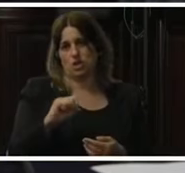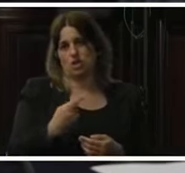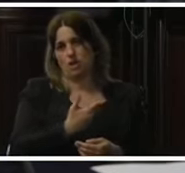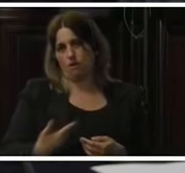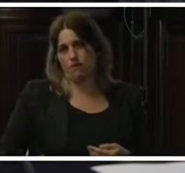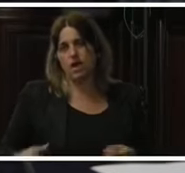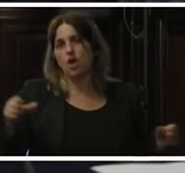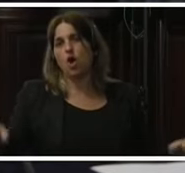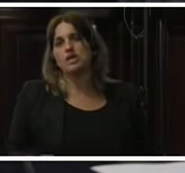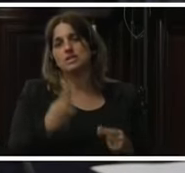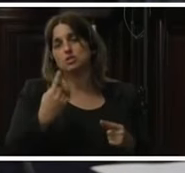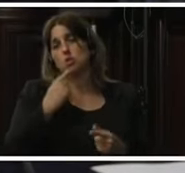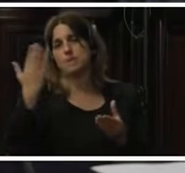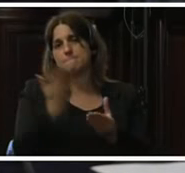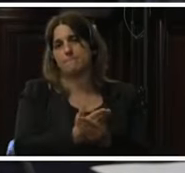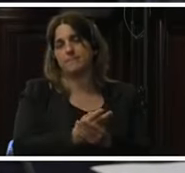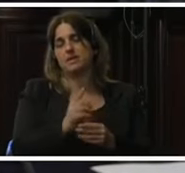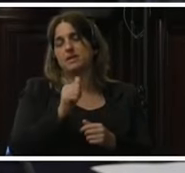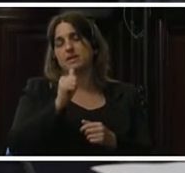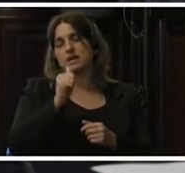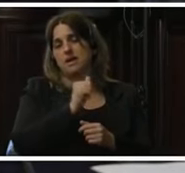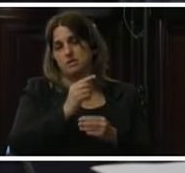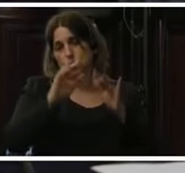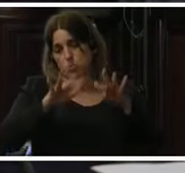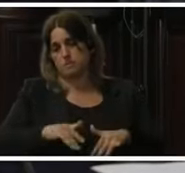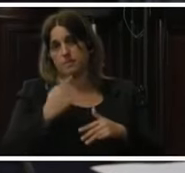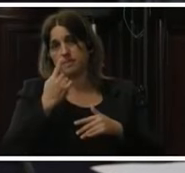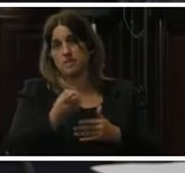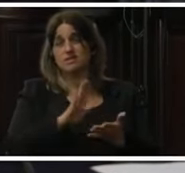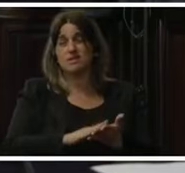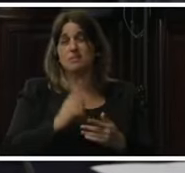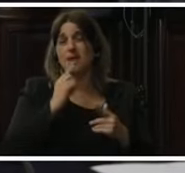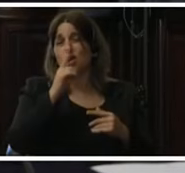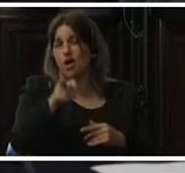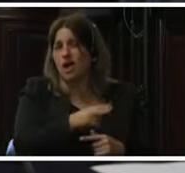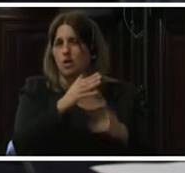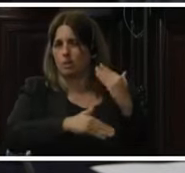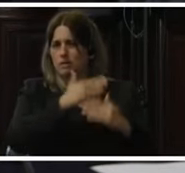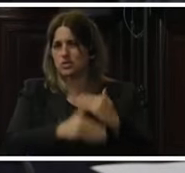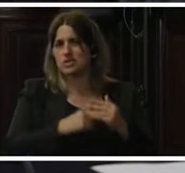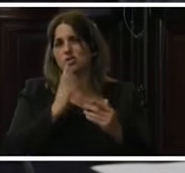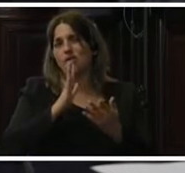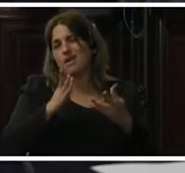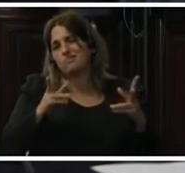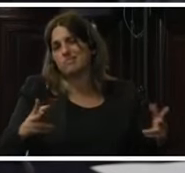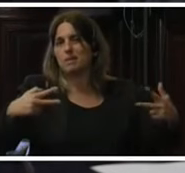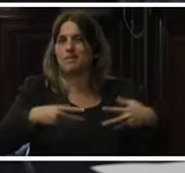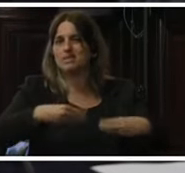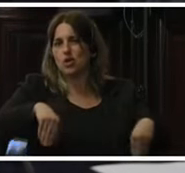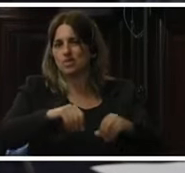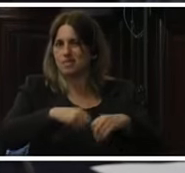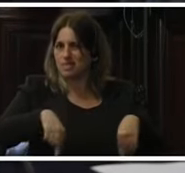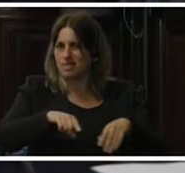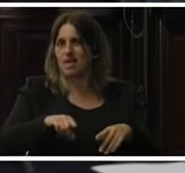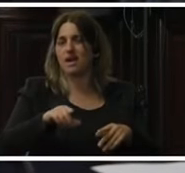001 2017 que paralisou os raros processo de identificação e delimitação de terras indígenas o recurso em face à possível adoção de sanções